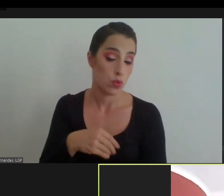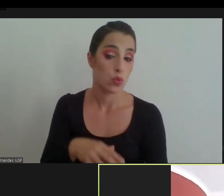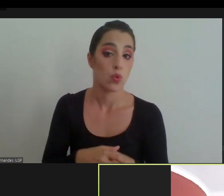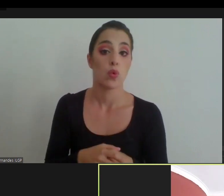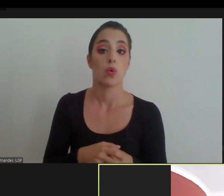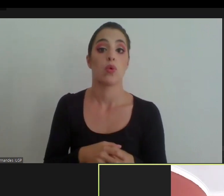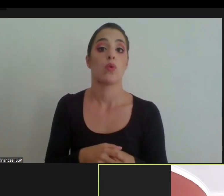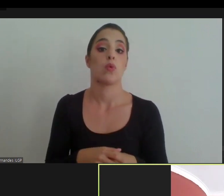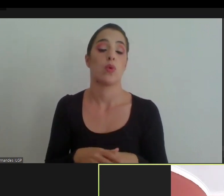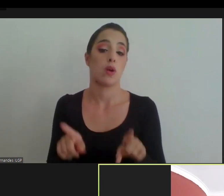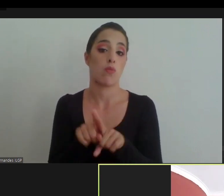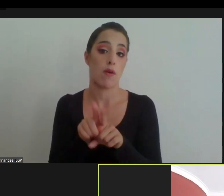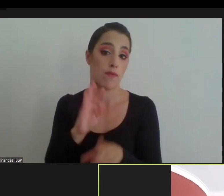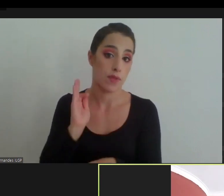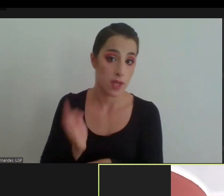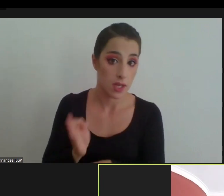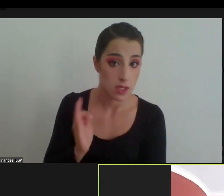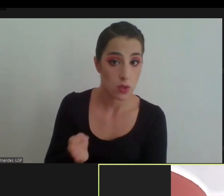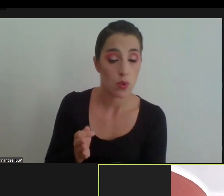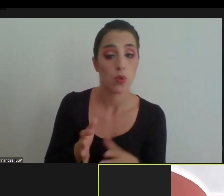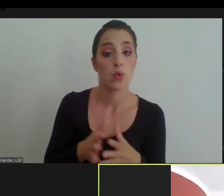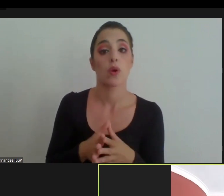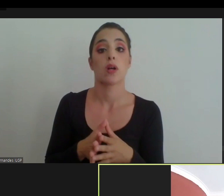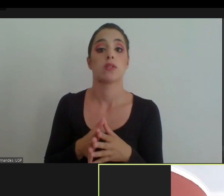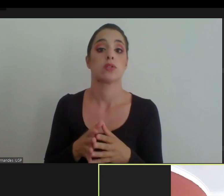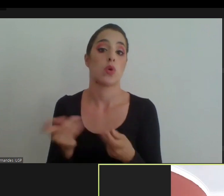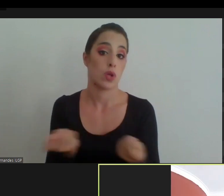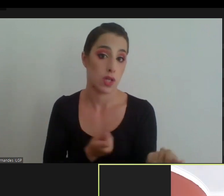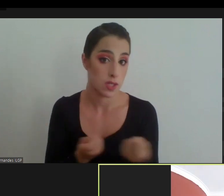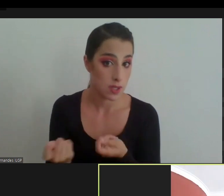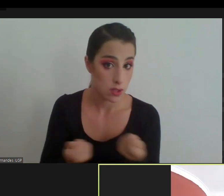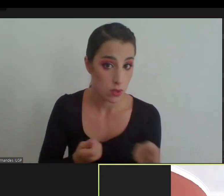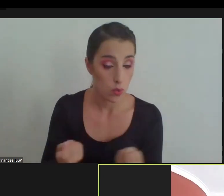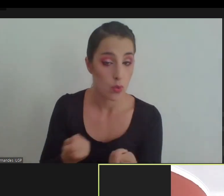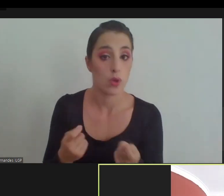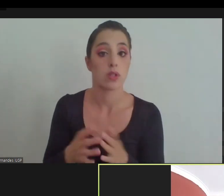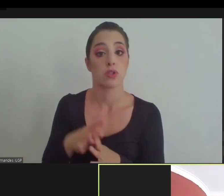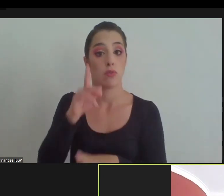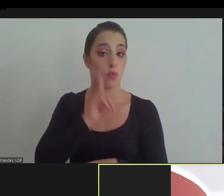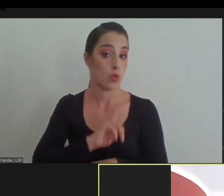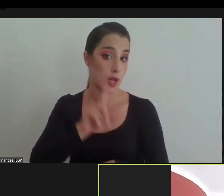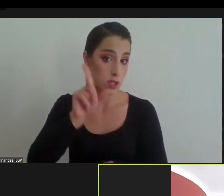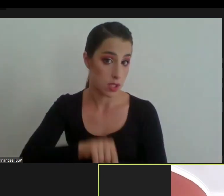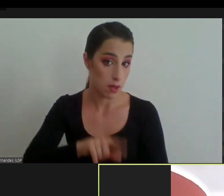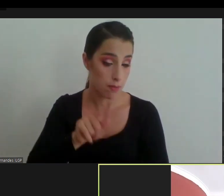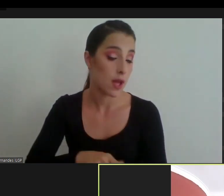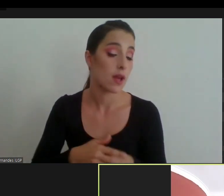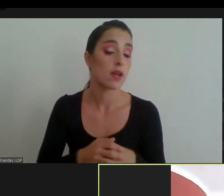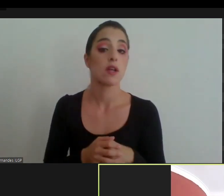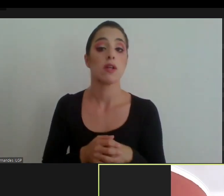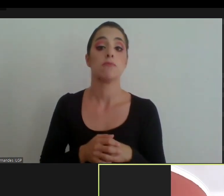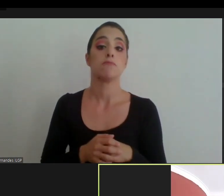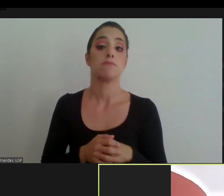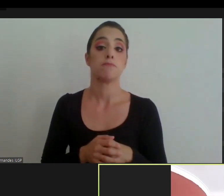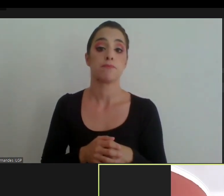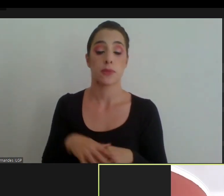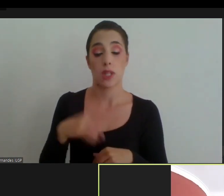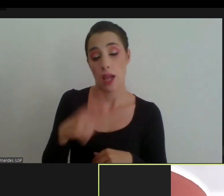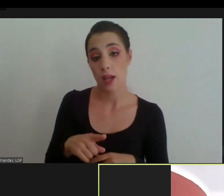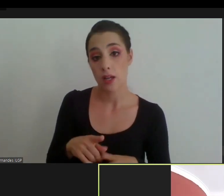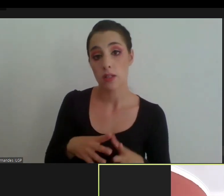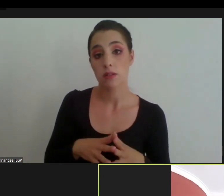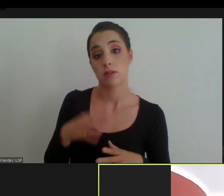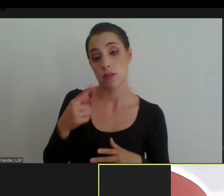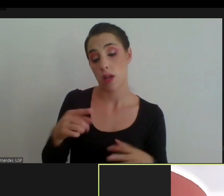as federações das organizações de mulheres também têm de